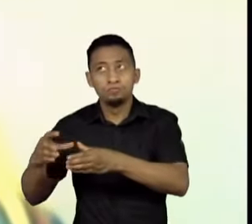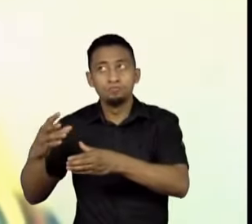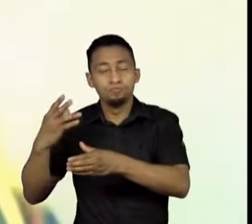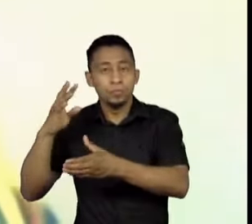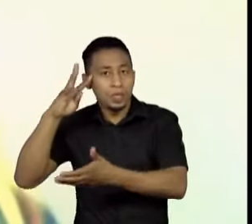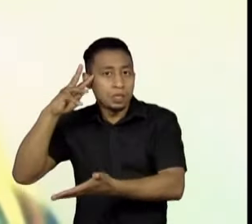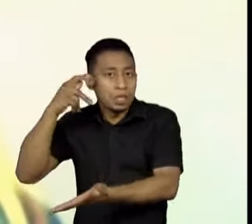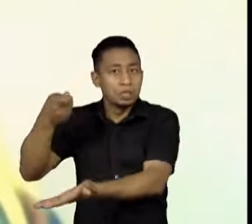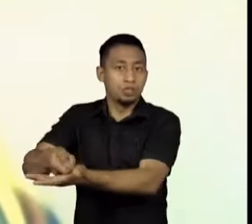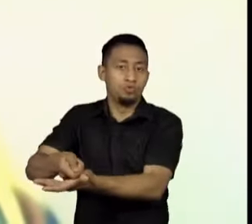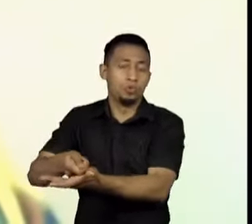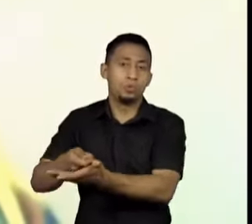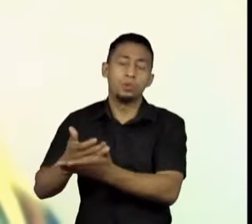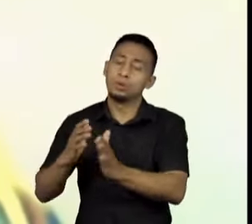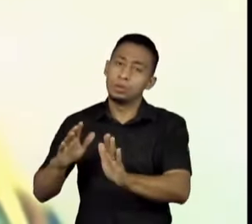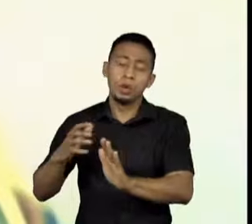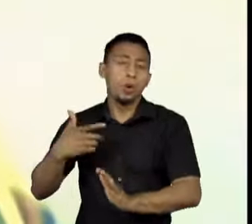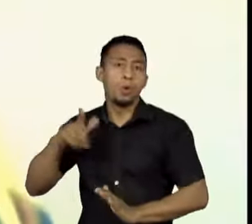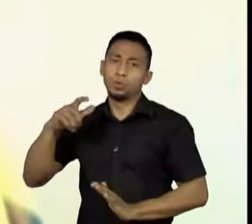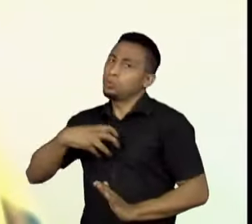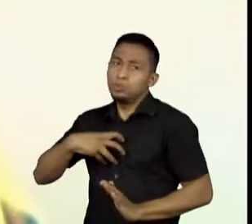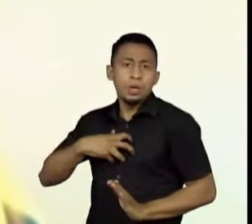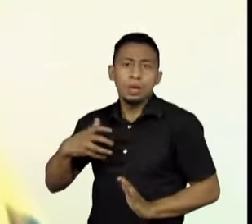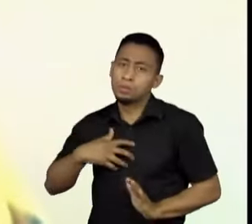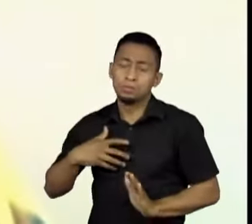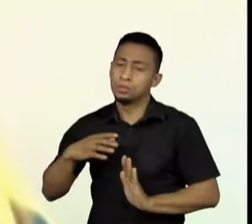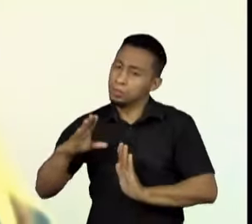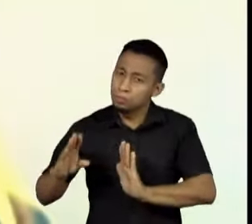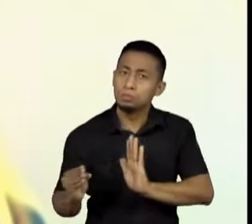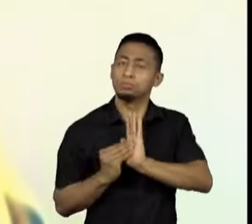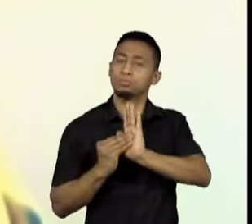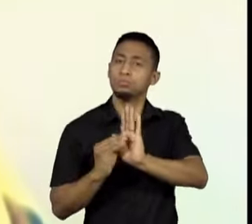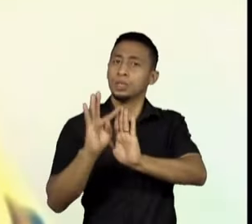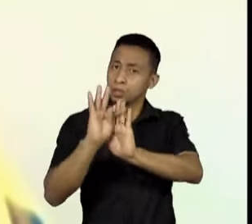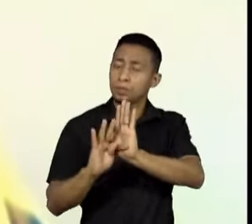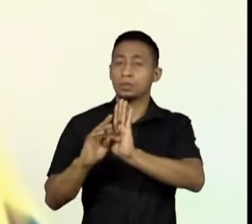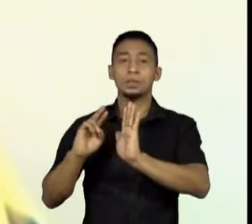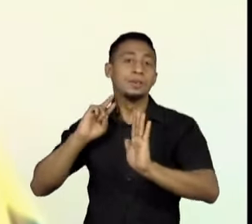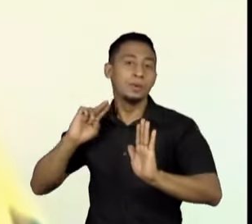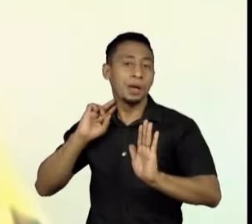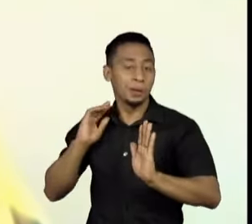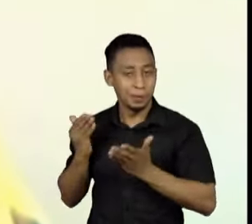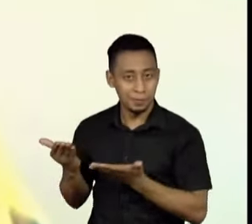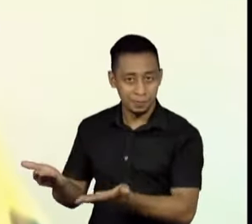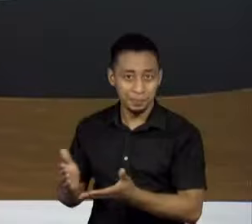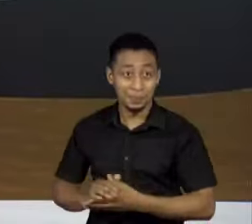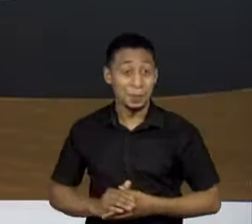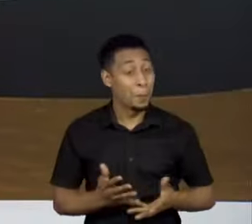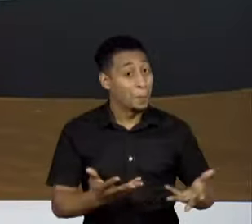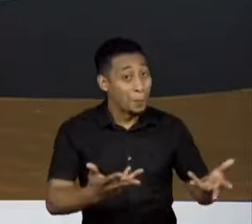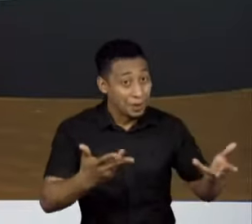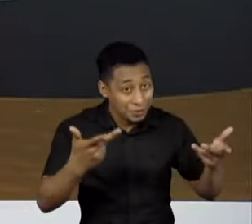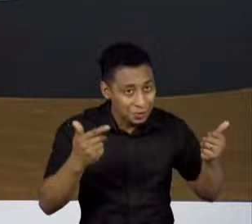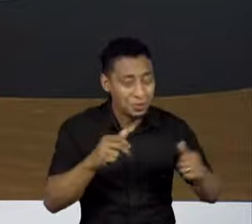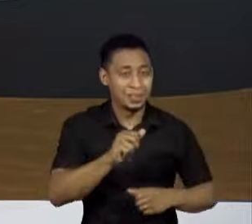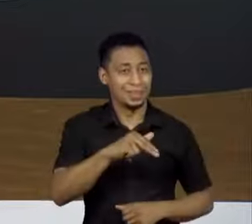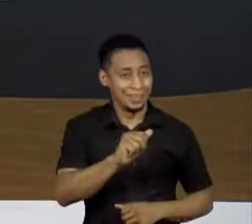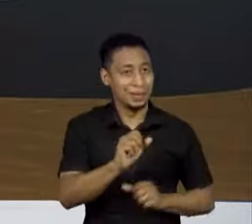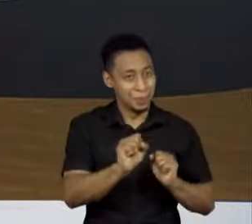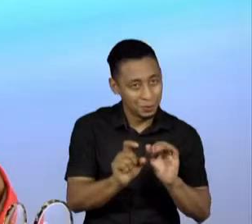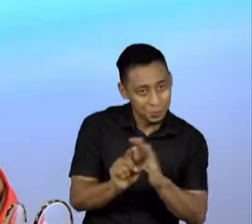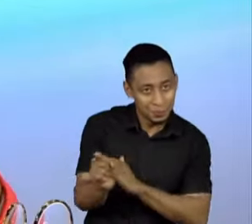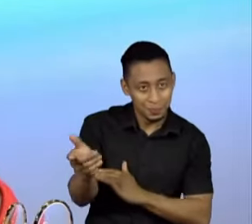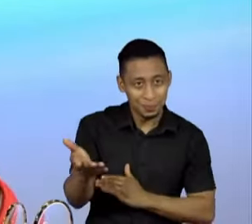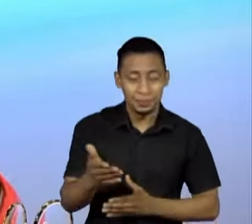outra produção de leitura, de entendimento do texto de Carolina Maria de Jesus. Maravilhoso. Ana Cristina, por